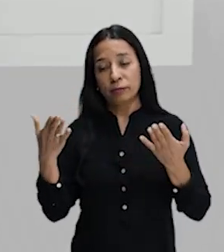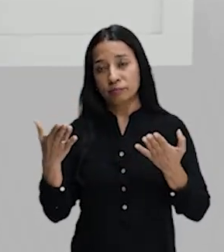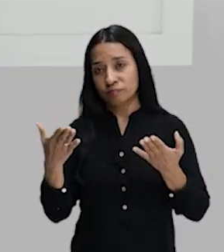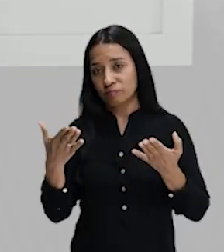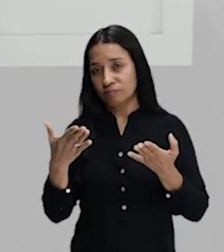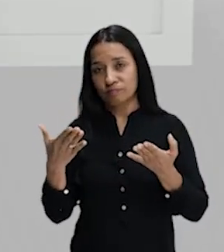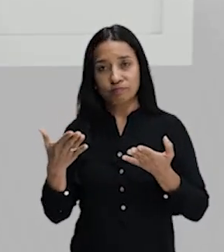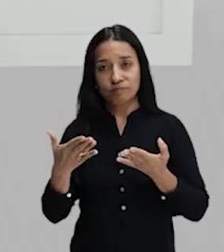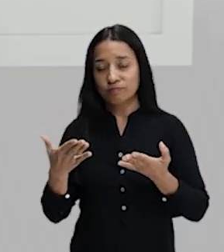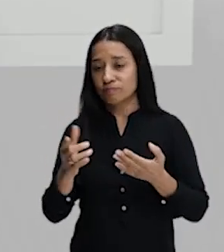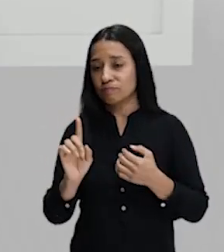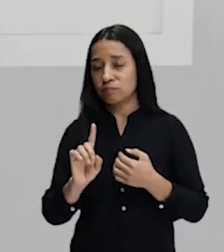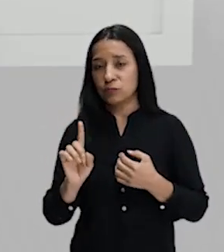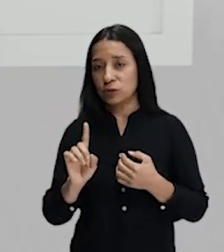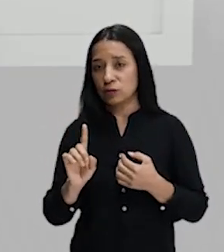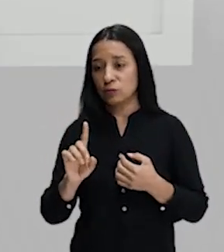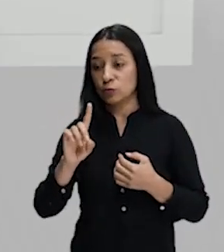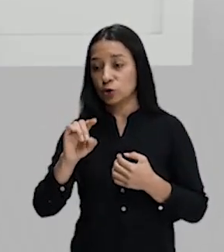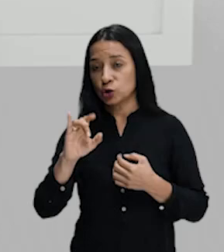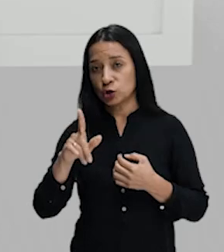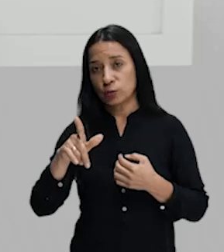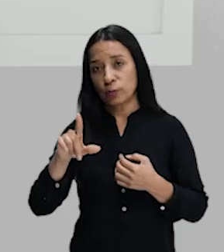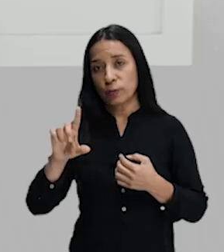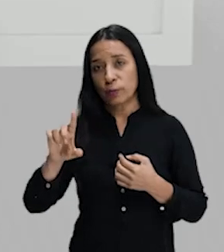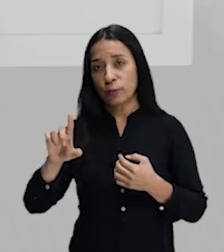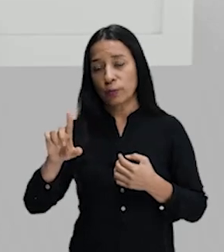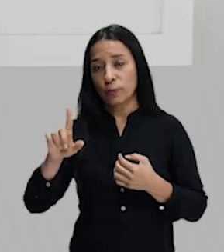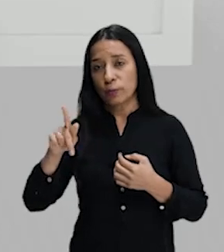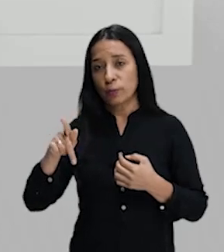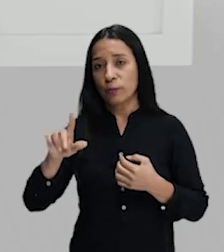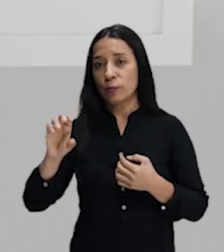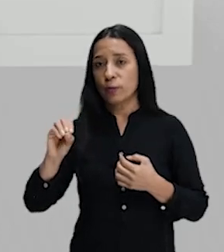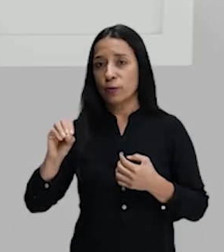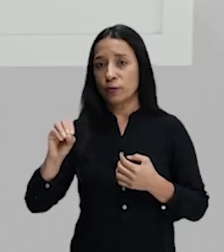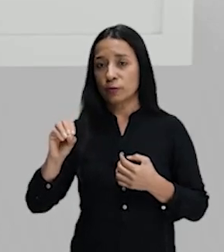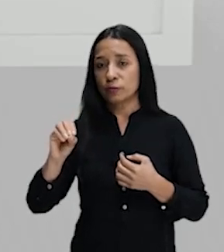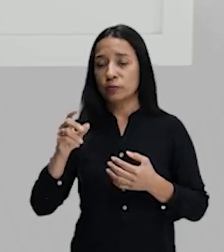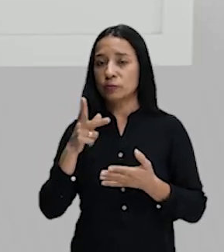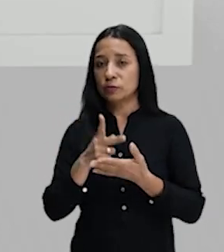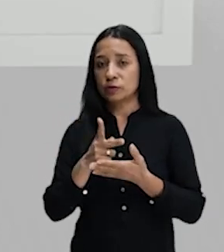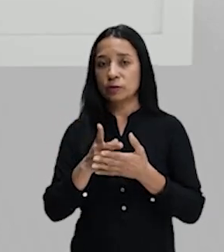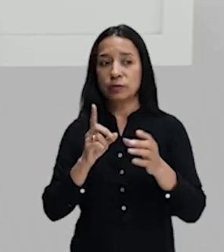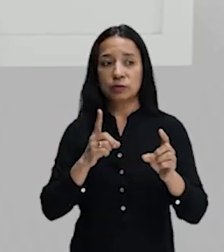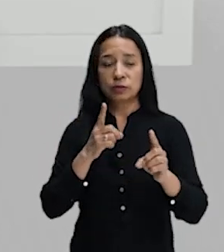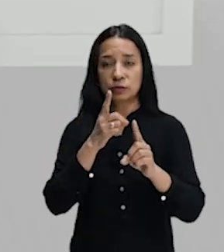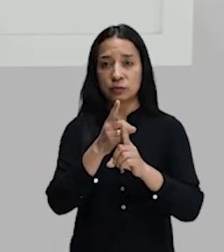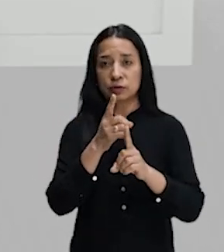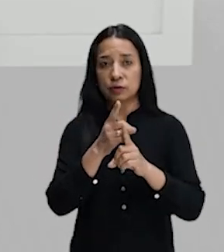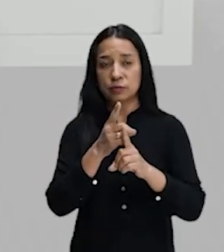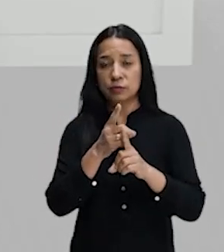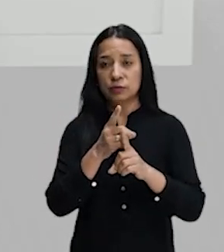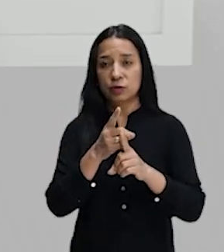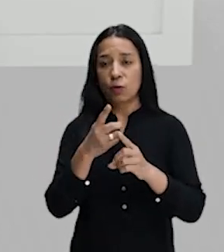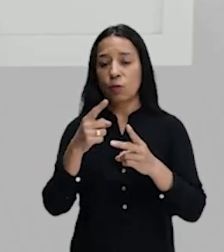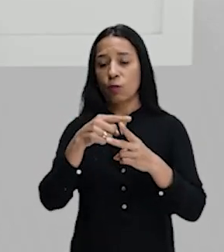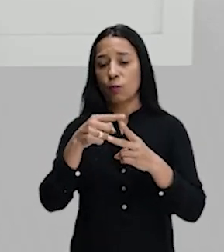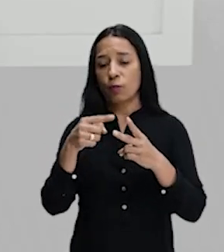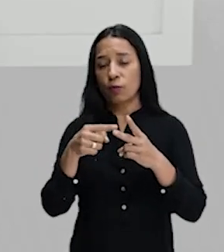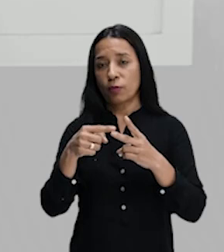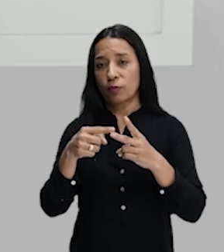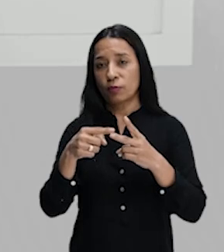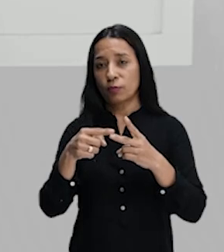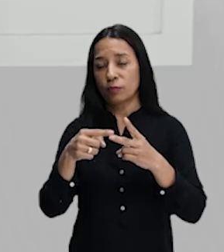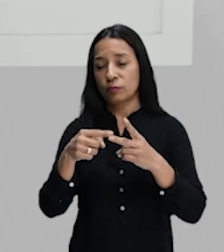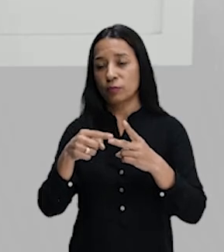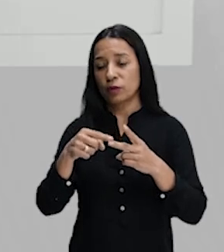só temos o dipolo magnético. Certo? Sempre encontramos aí em par. Polo Norte e